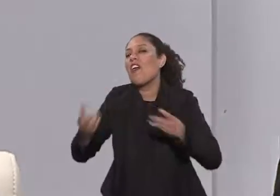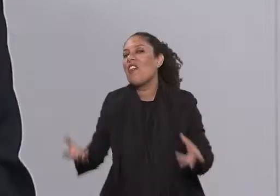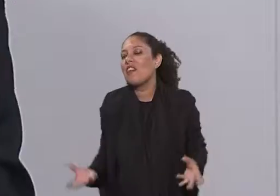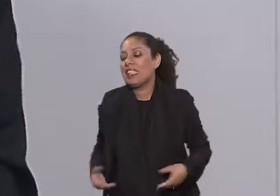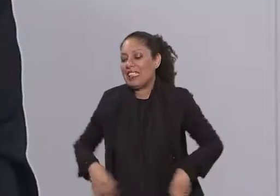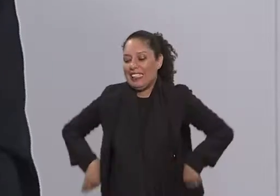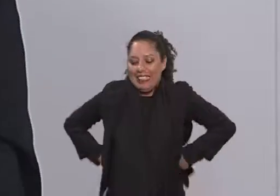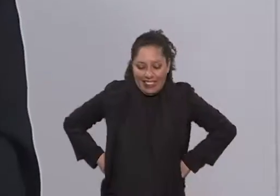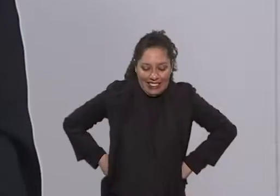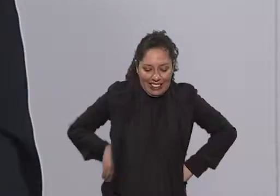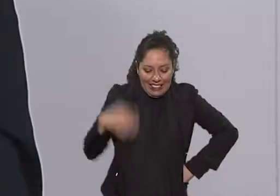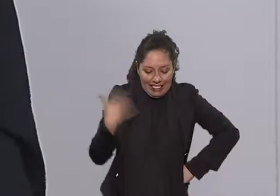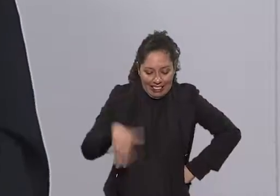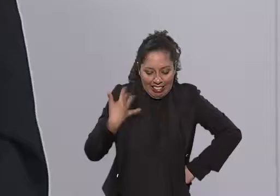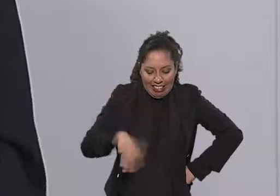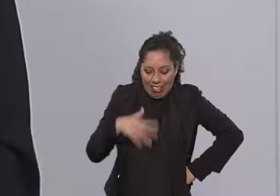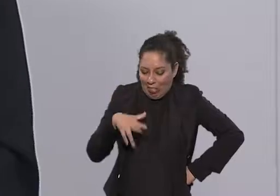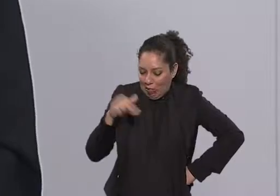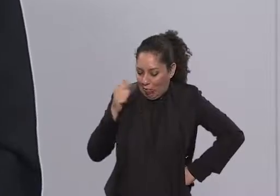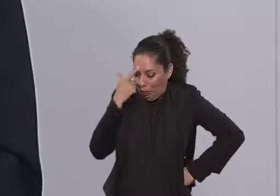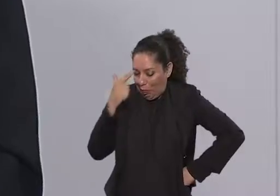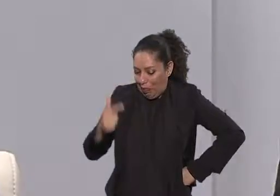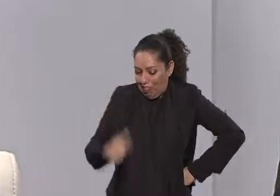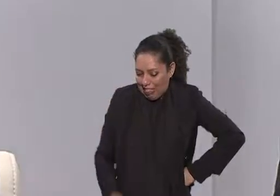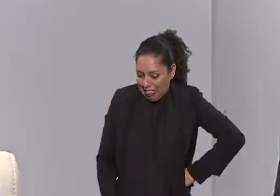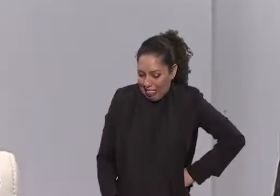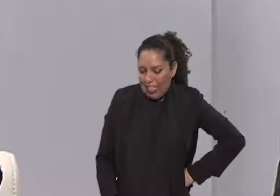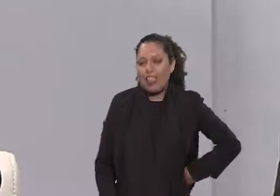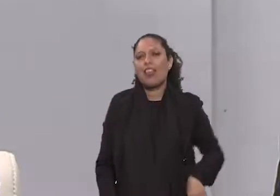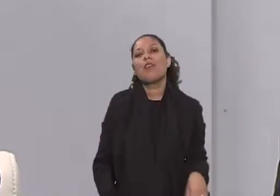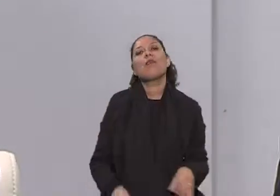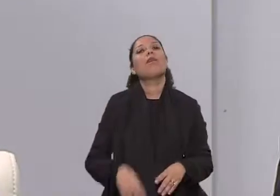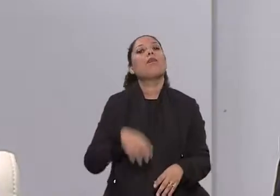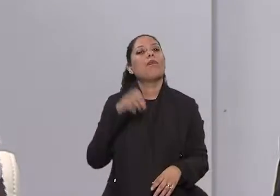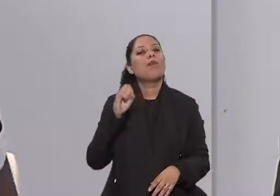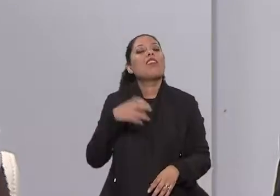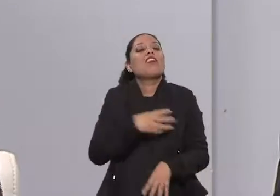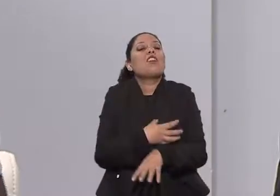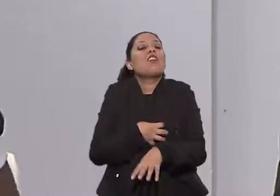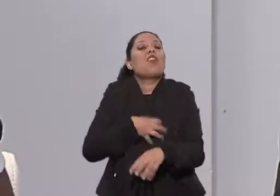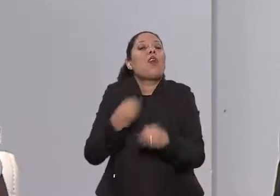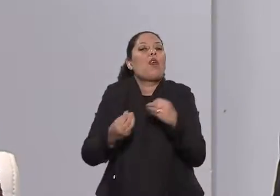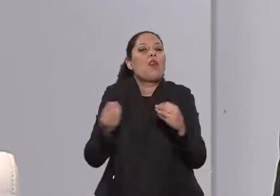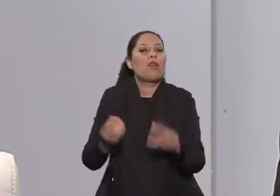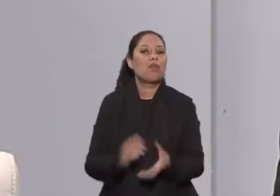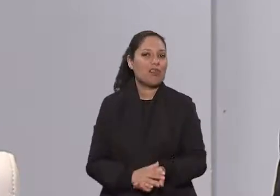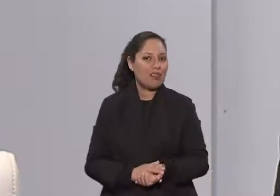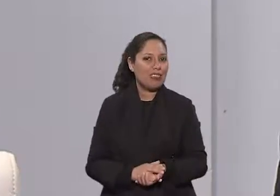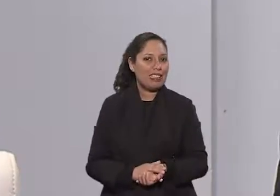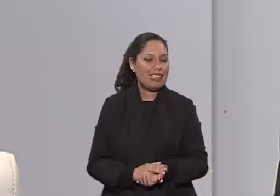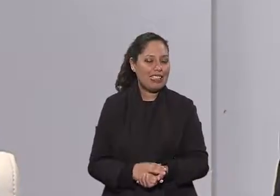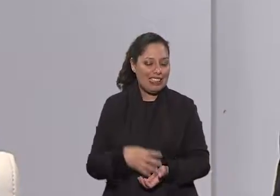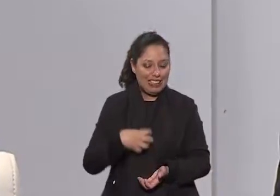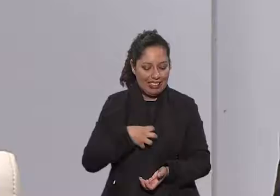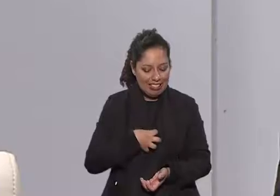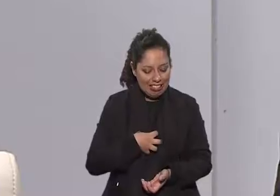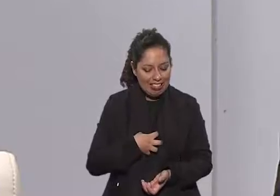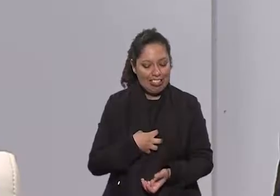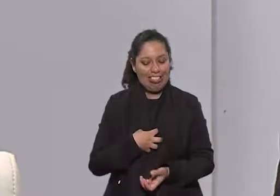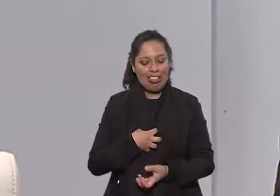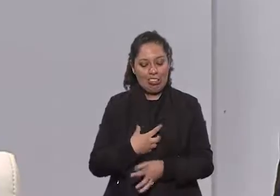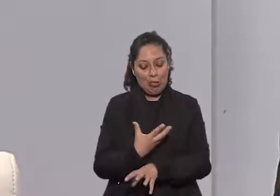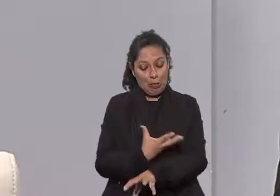vitória pode acontecer né foi de jorge como é que seria sua moção a eu acho que seria